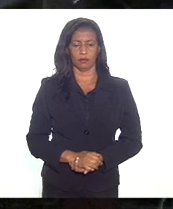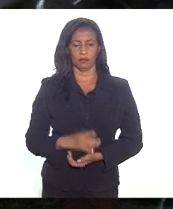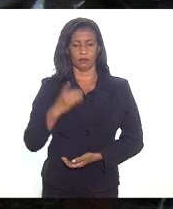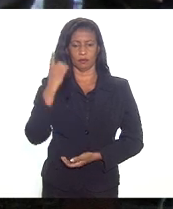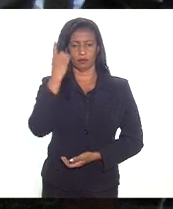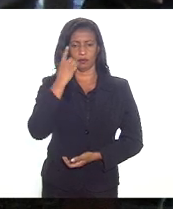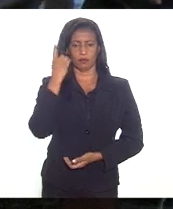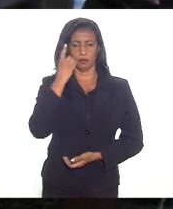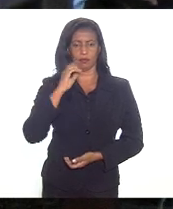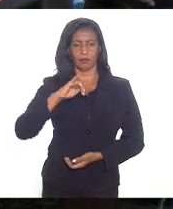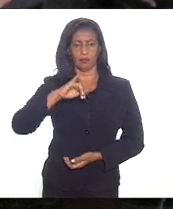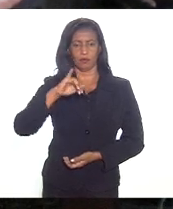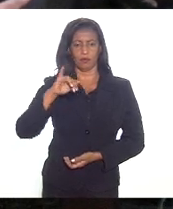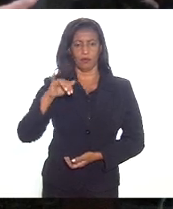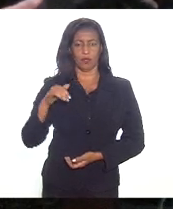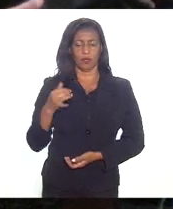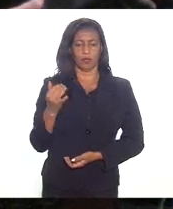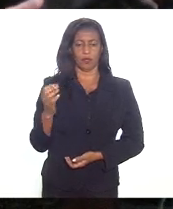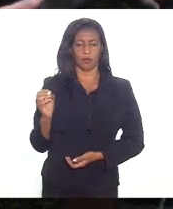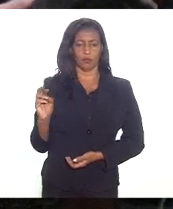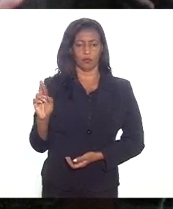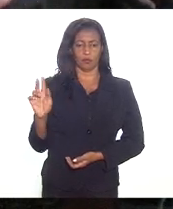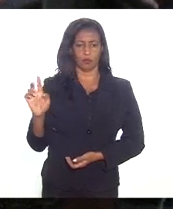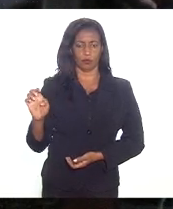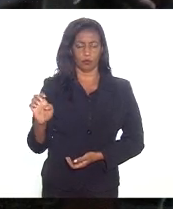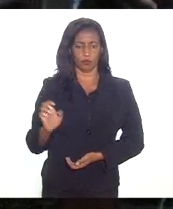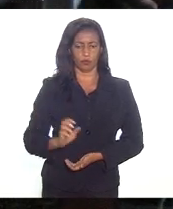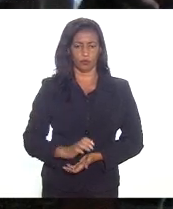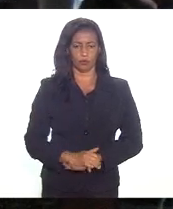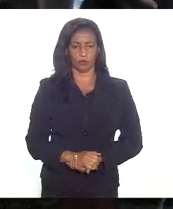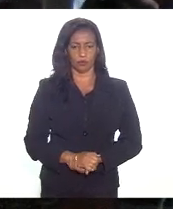Deputado Jorge Felipe Neto.